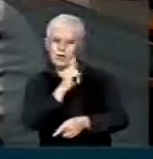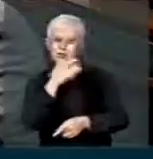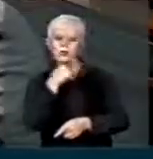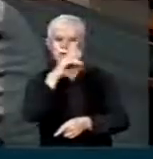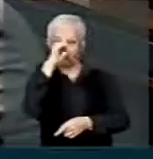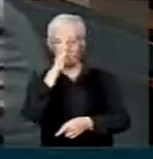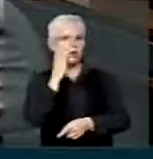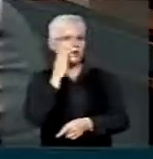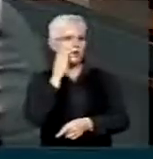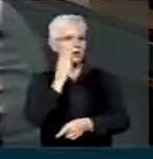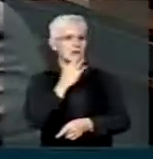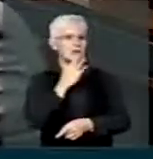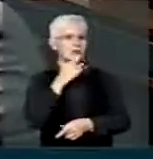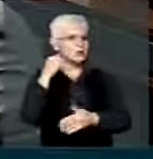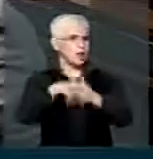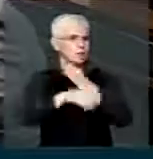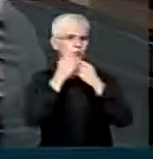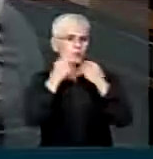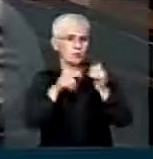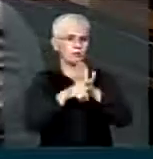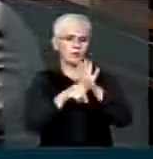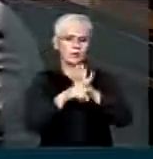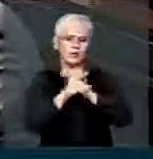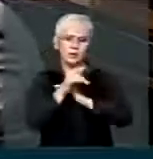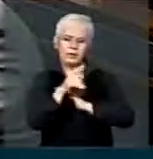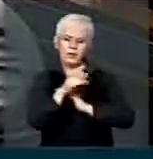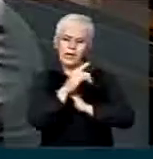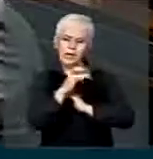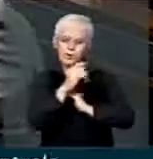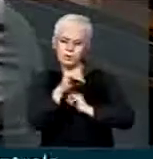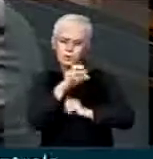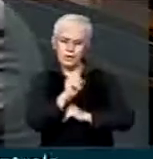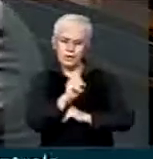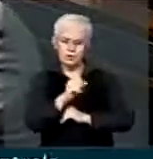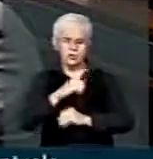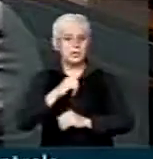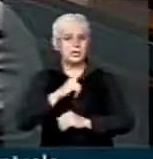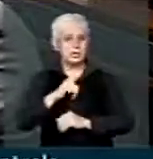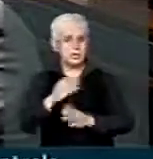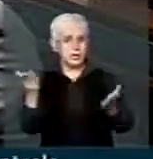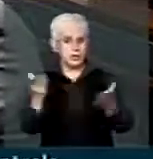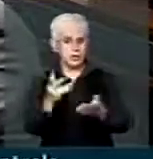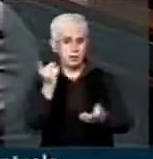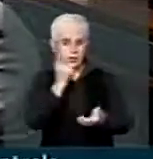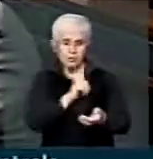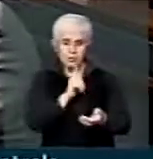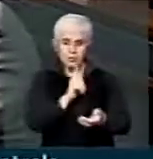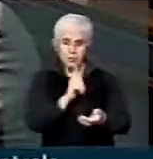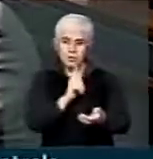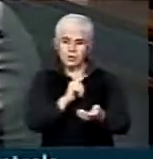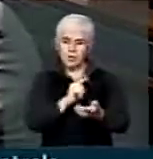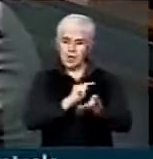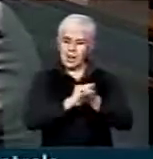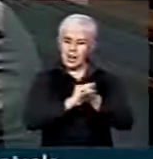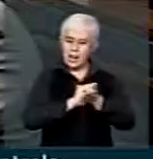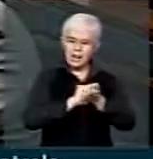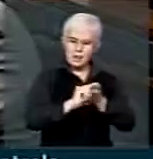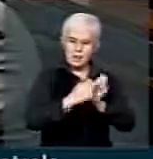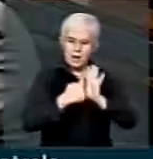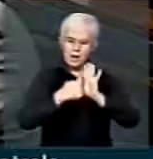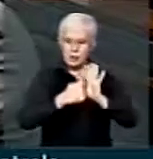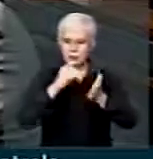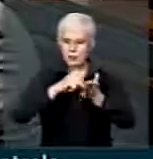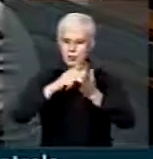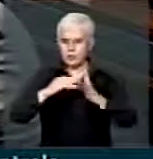muito de Petrobras, um funcionário de carreira, que tem família concluir, deputado, e tem toda a chance agora de limpar, contando a verdade para